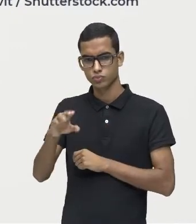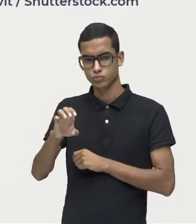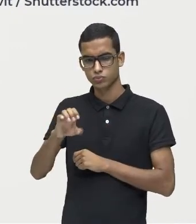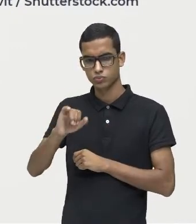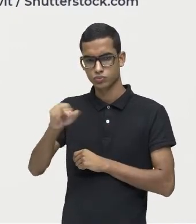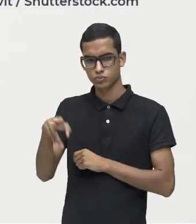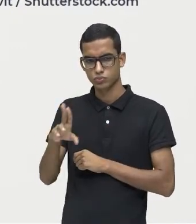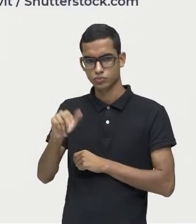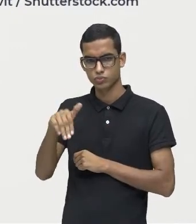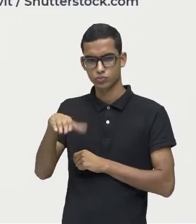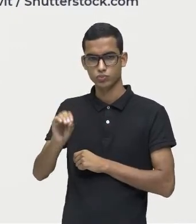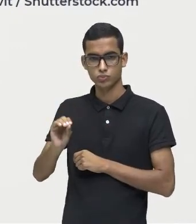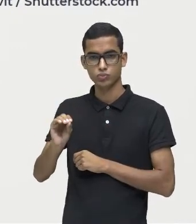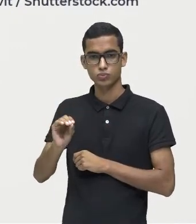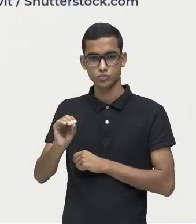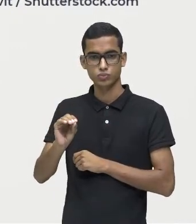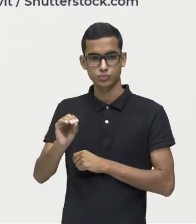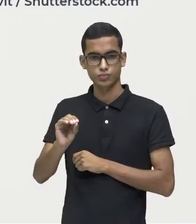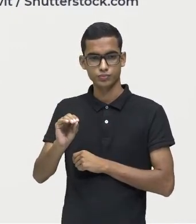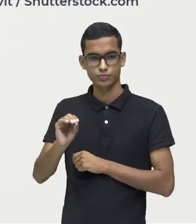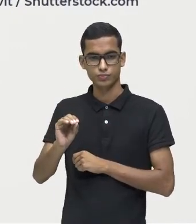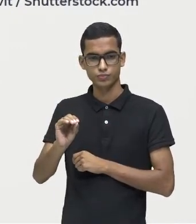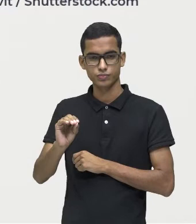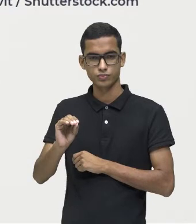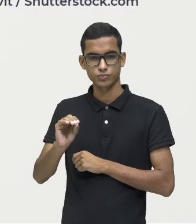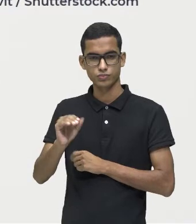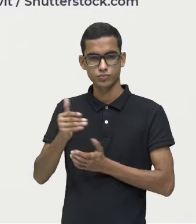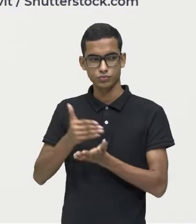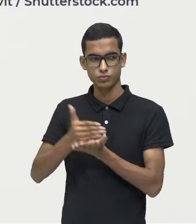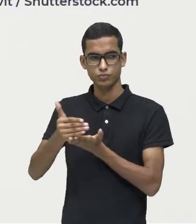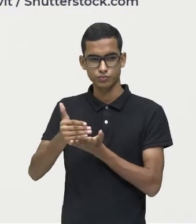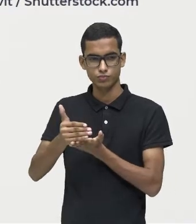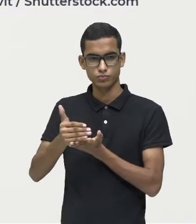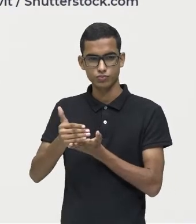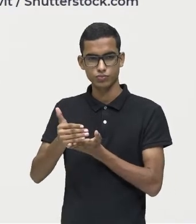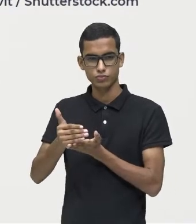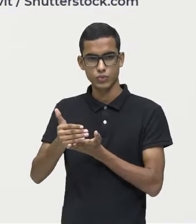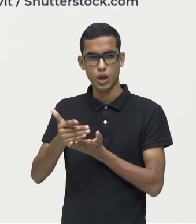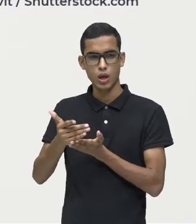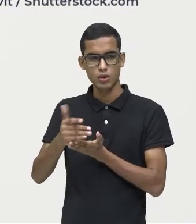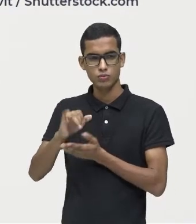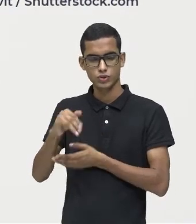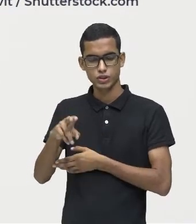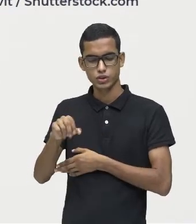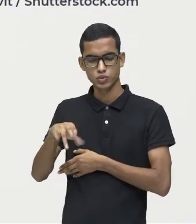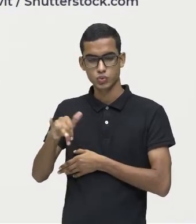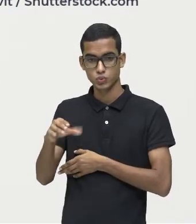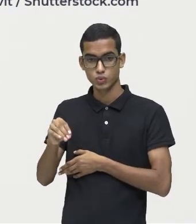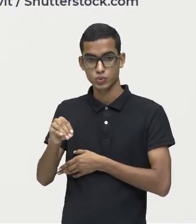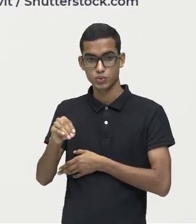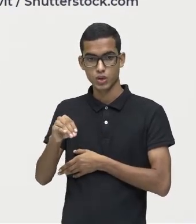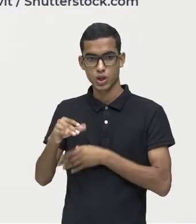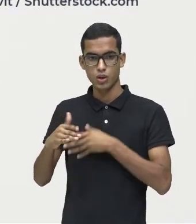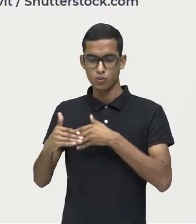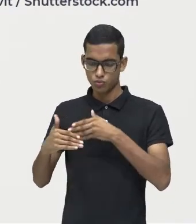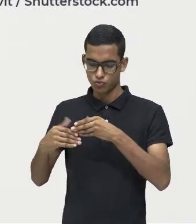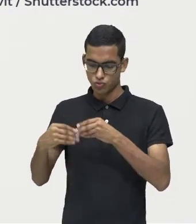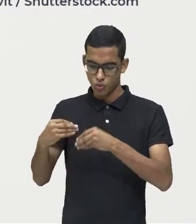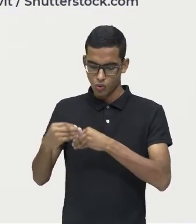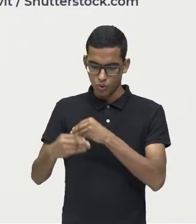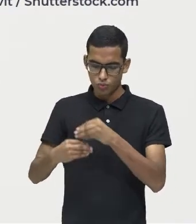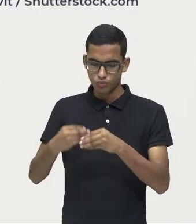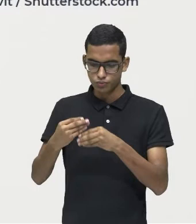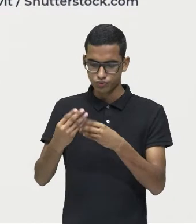vem o duodeno. O produto do processo digestivo segue para o jejuno. Então, o jejuno é